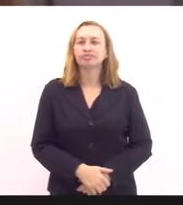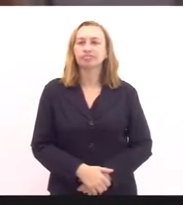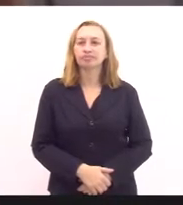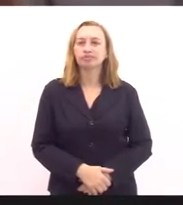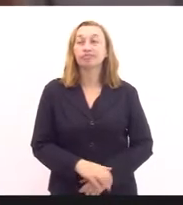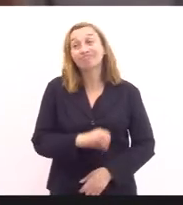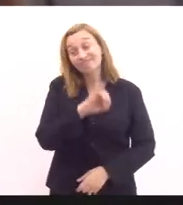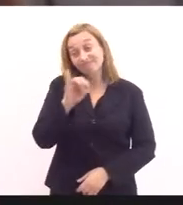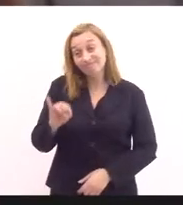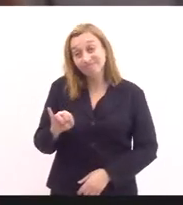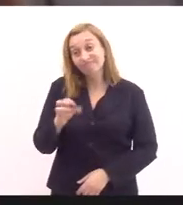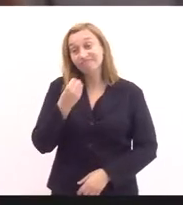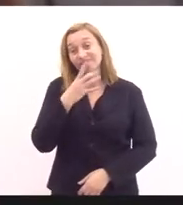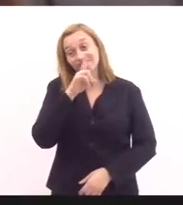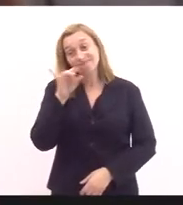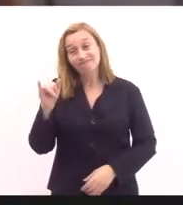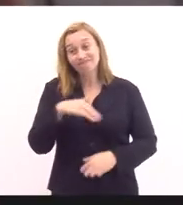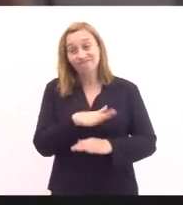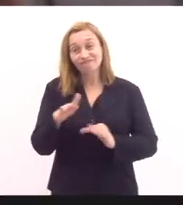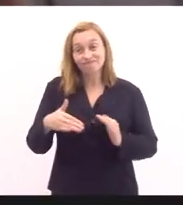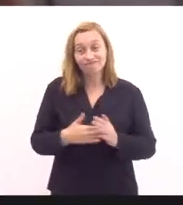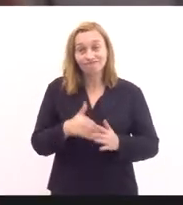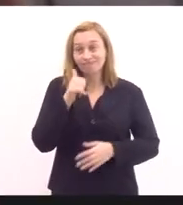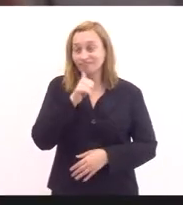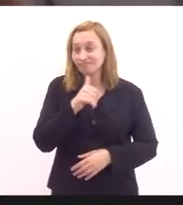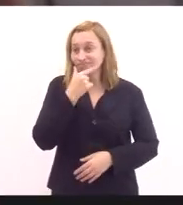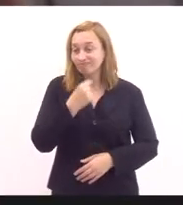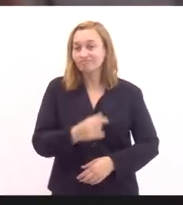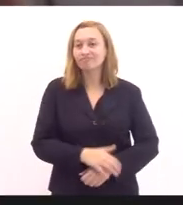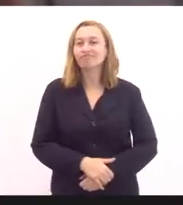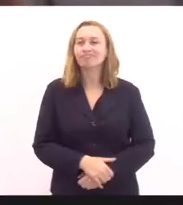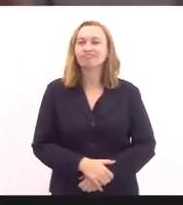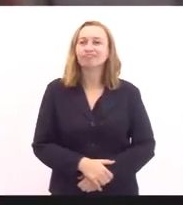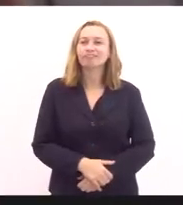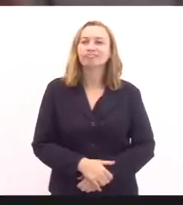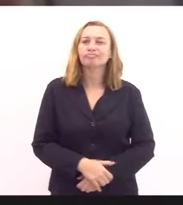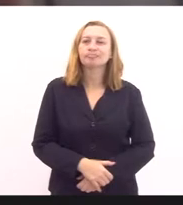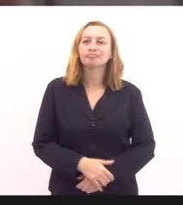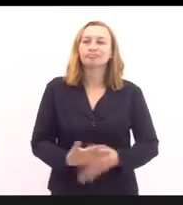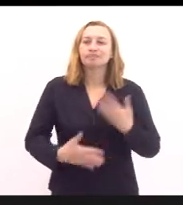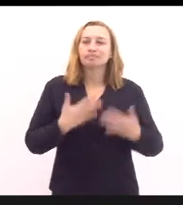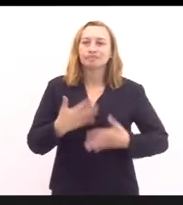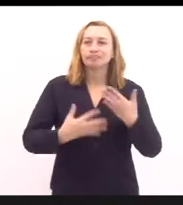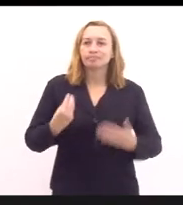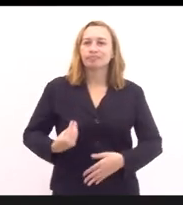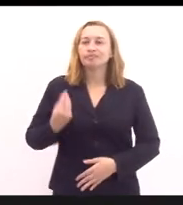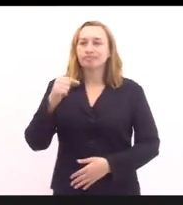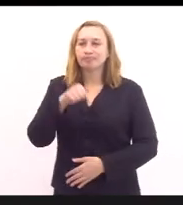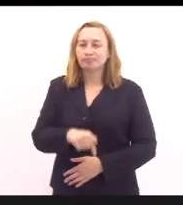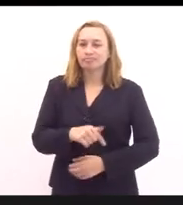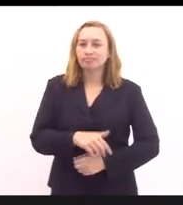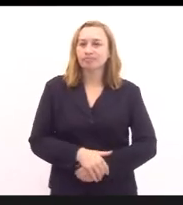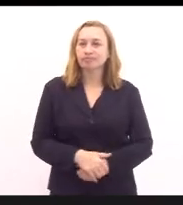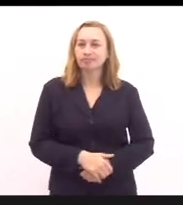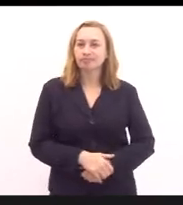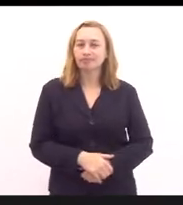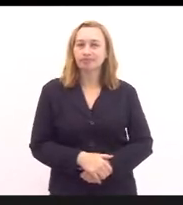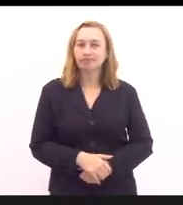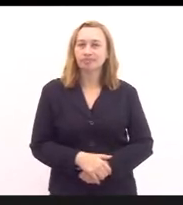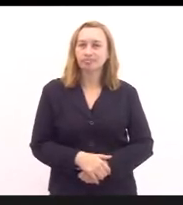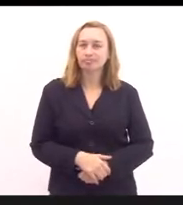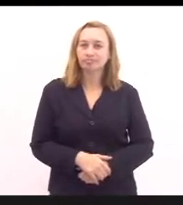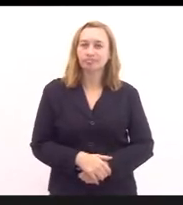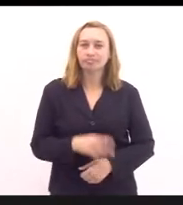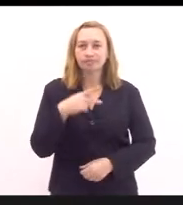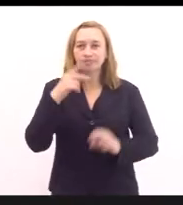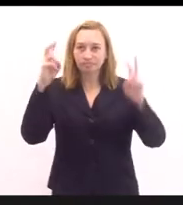o Olá bom dia a todas EA todos é primeiro é um prazer estar aqui só